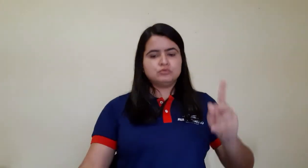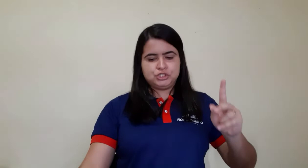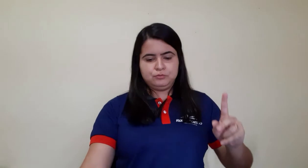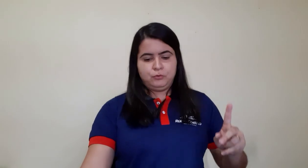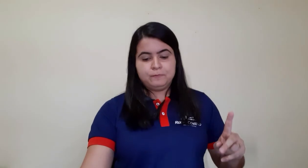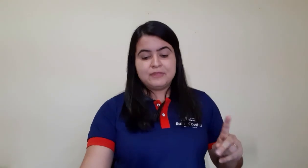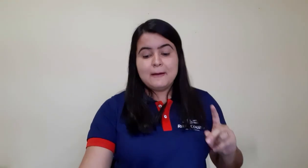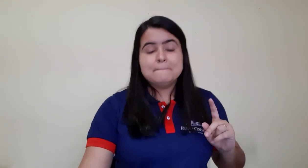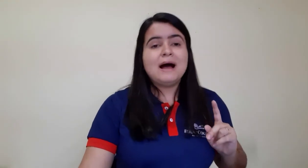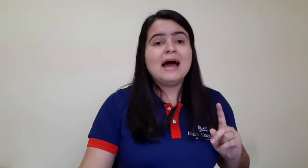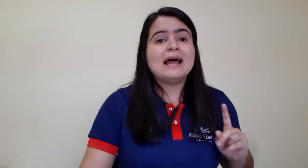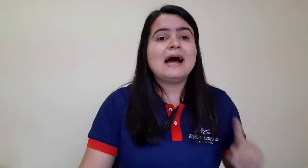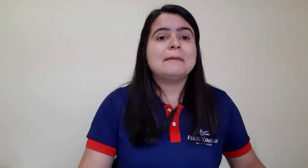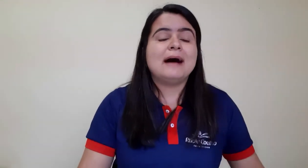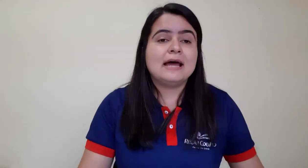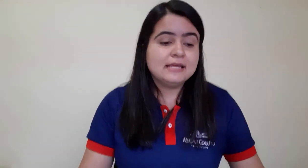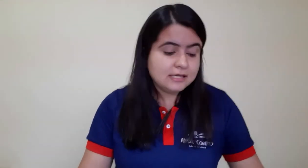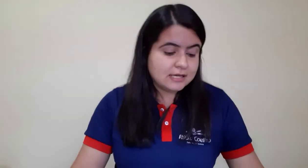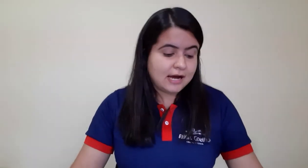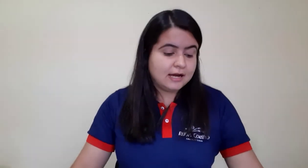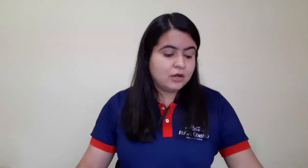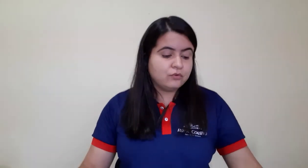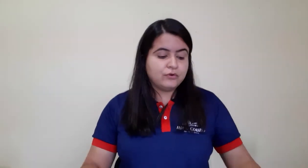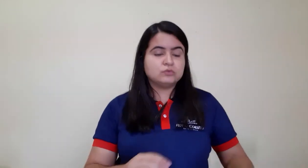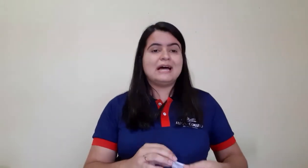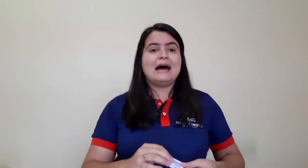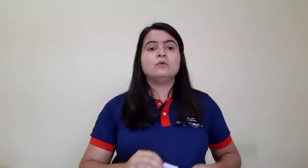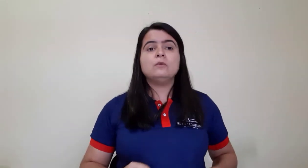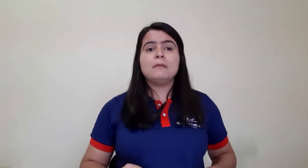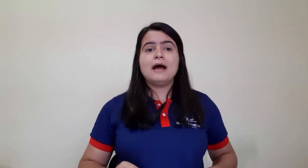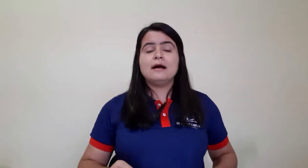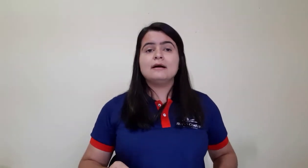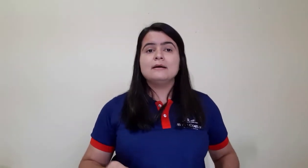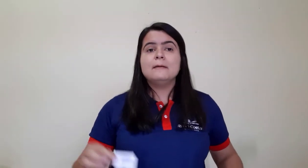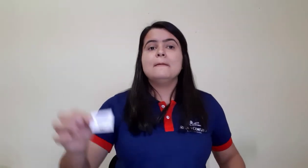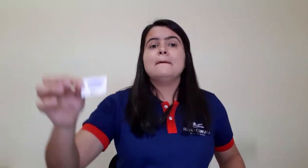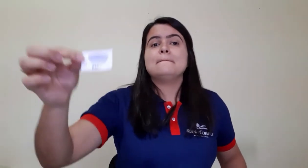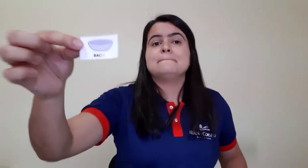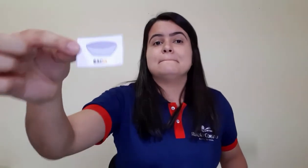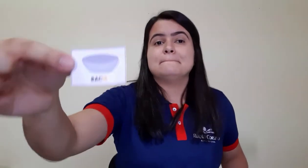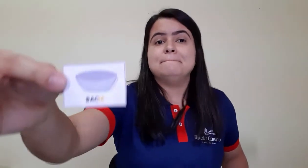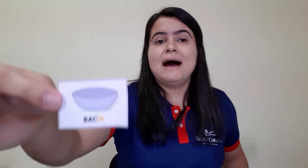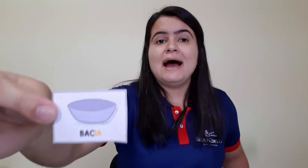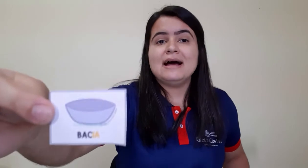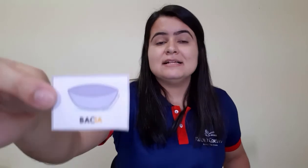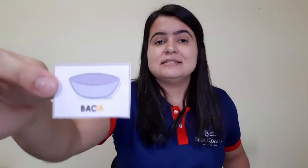Agora o último. Para a Maria, eu vou dar uma